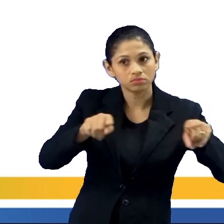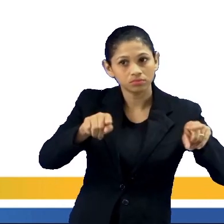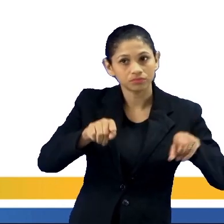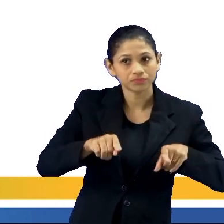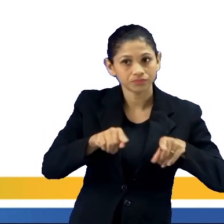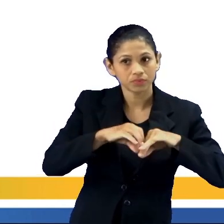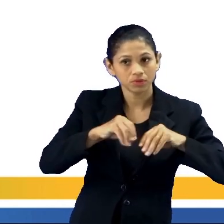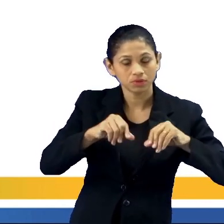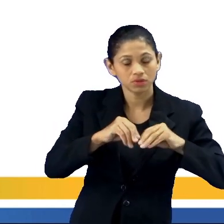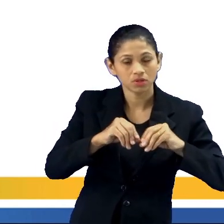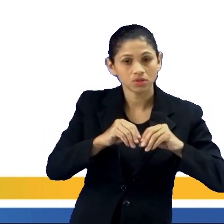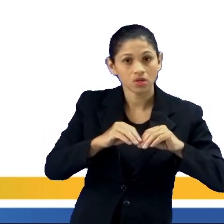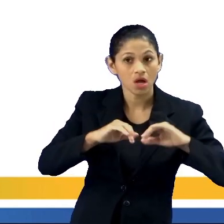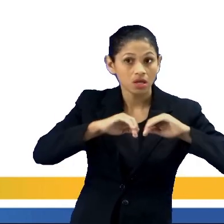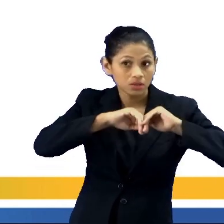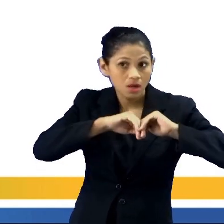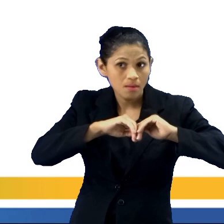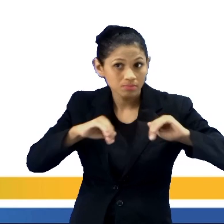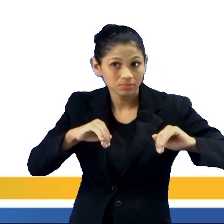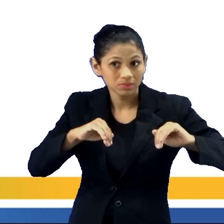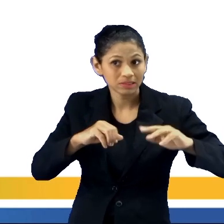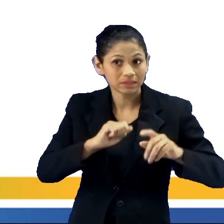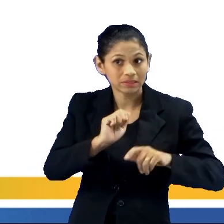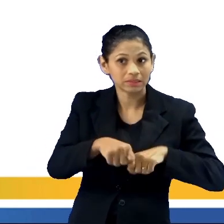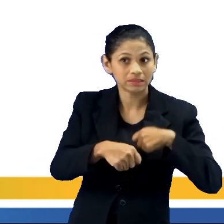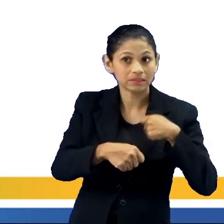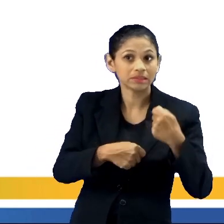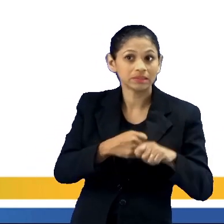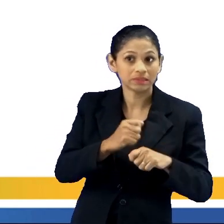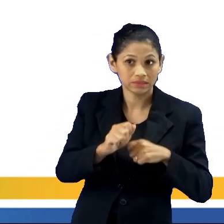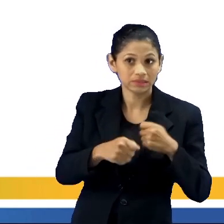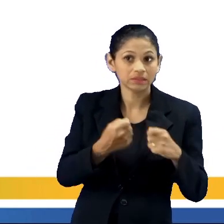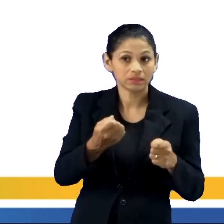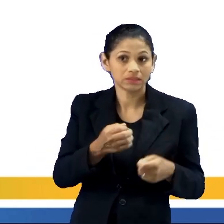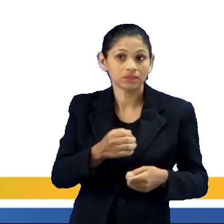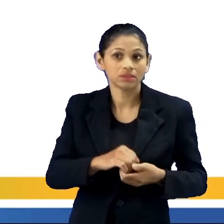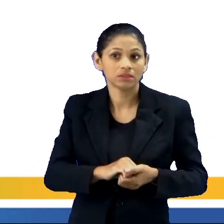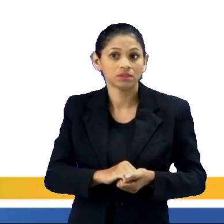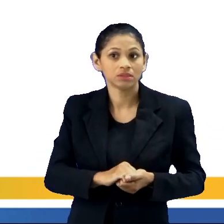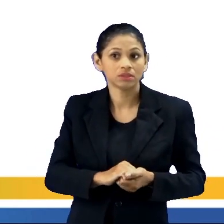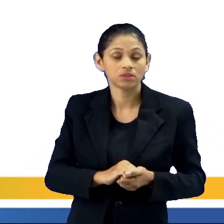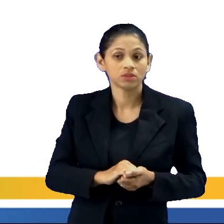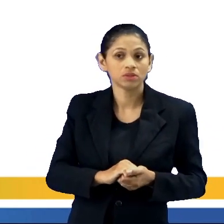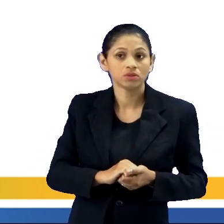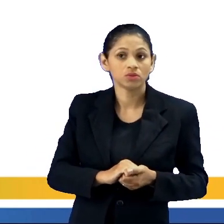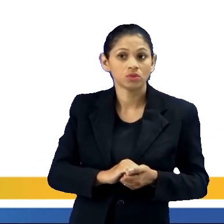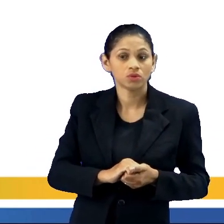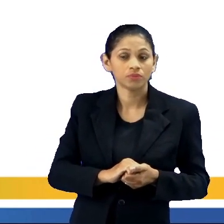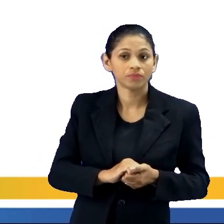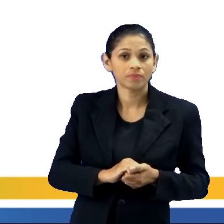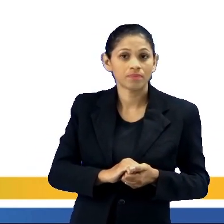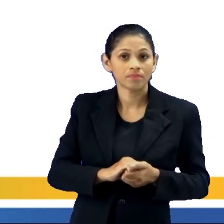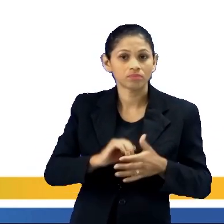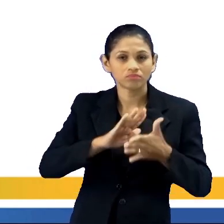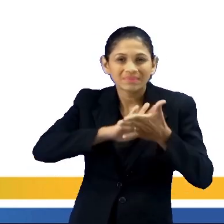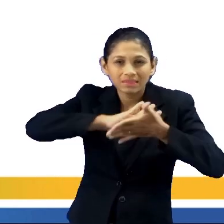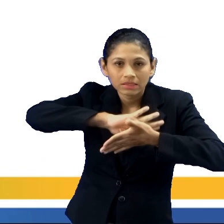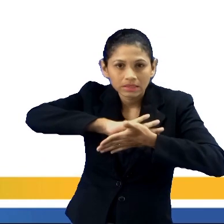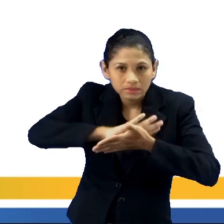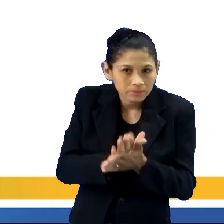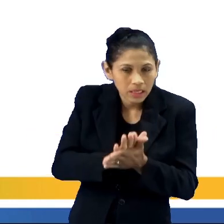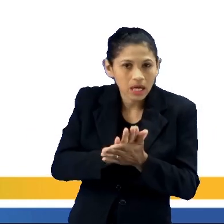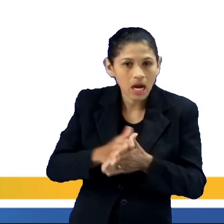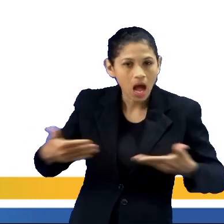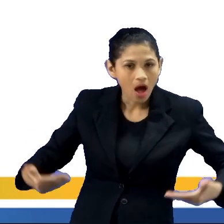desconcentra a renda, combate a fome e a miséria e desestimula o êxodo